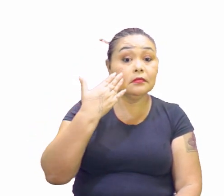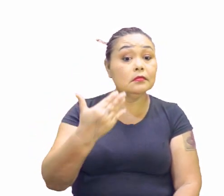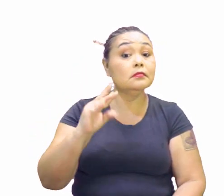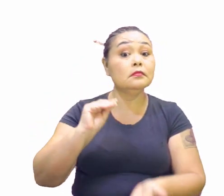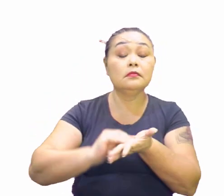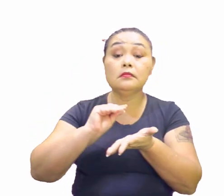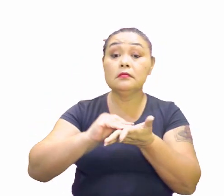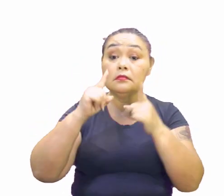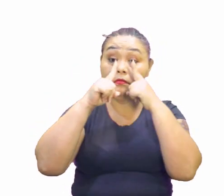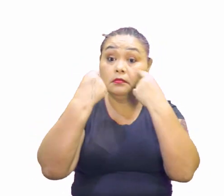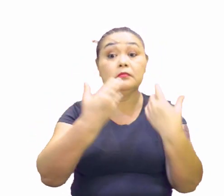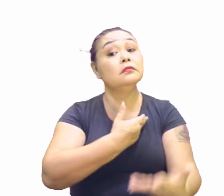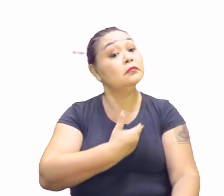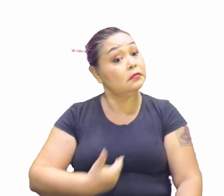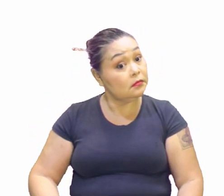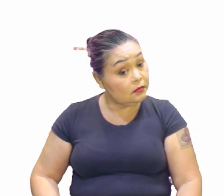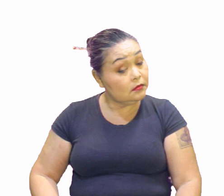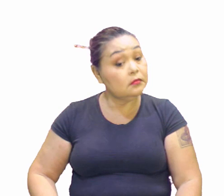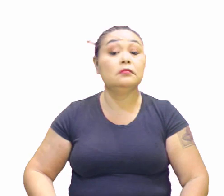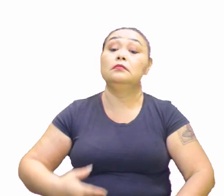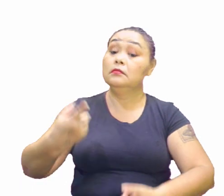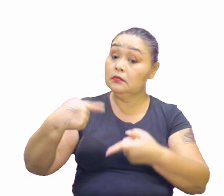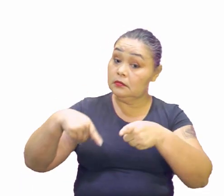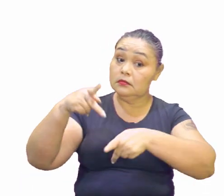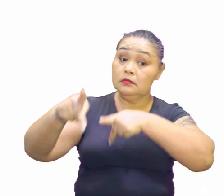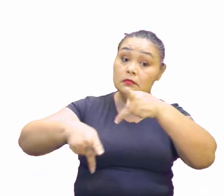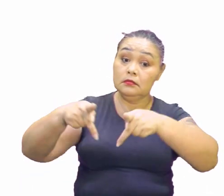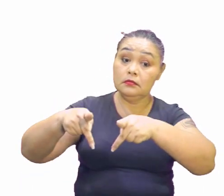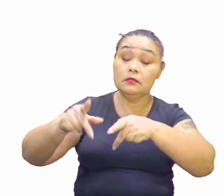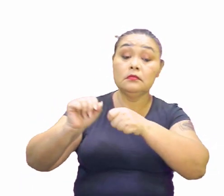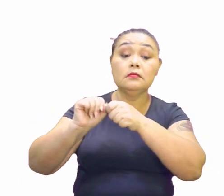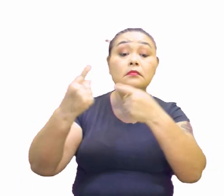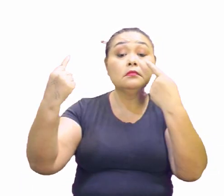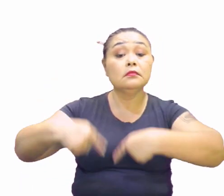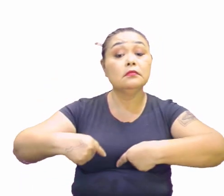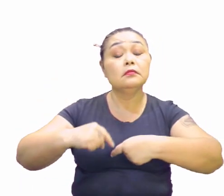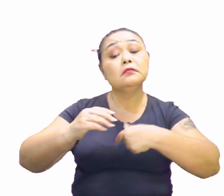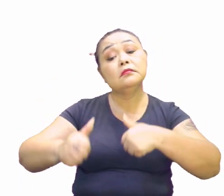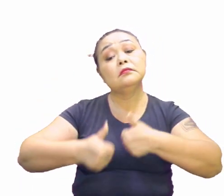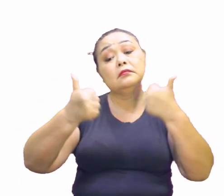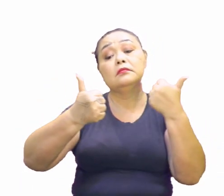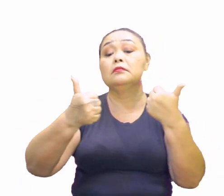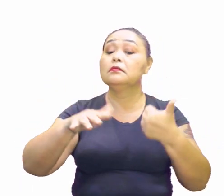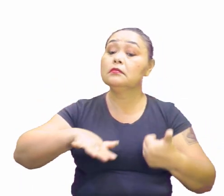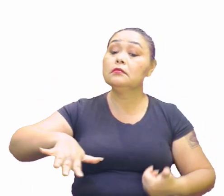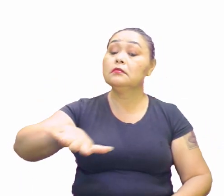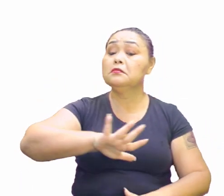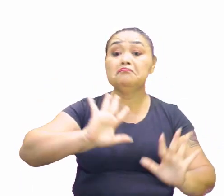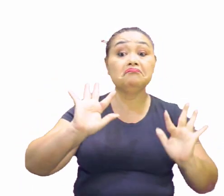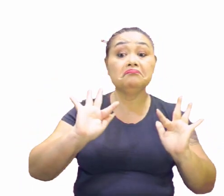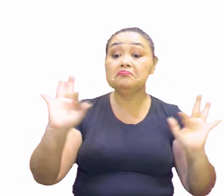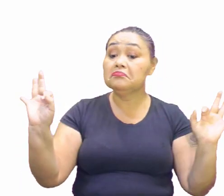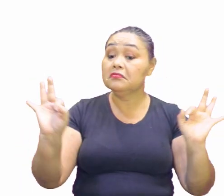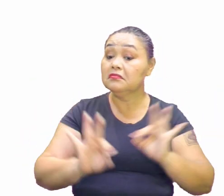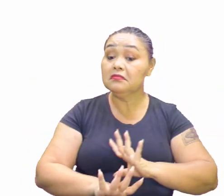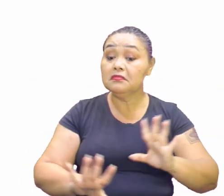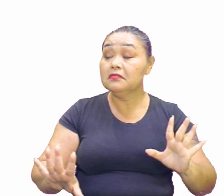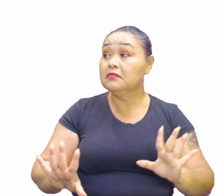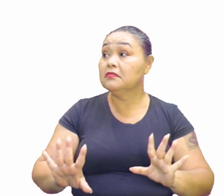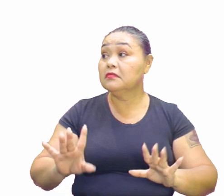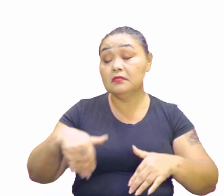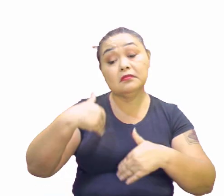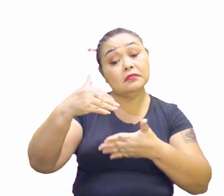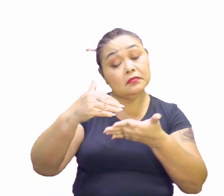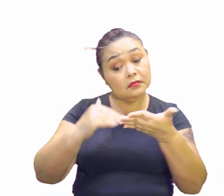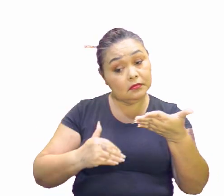evidenciado a falta de interesse governamental e populacional como desafio para a melhora da situação. Pronto, fechou. E agora